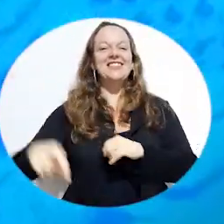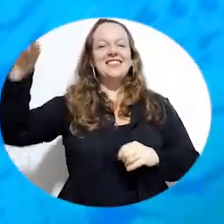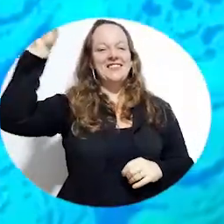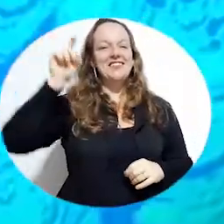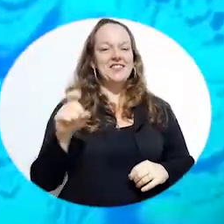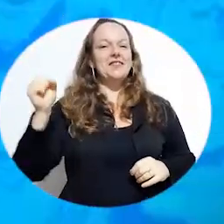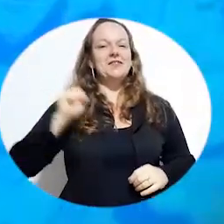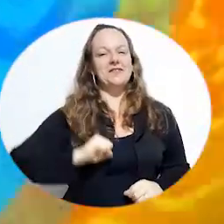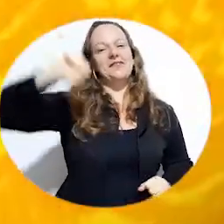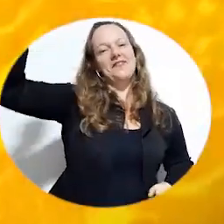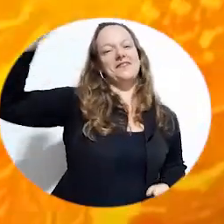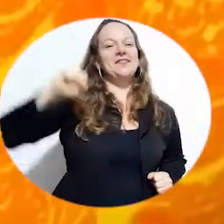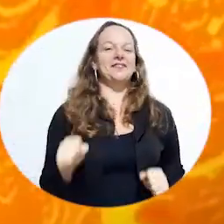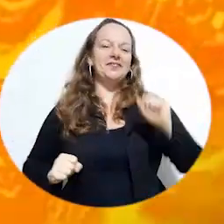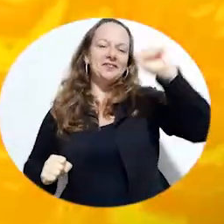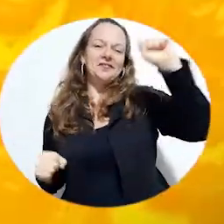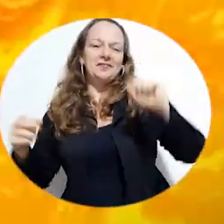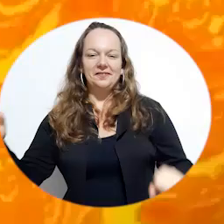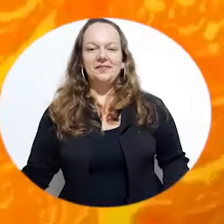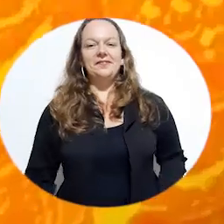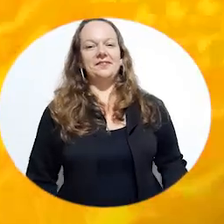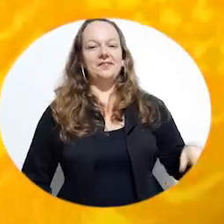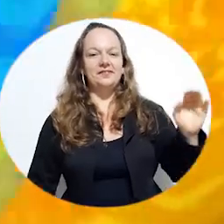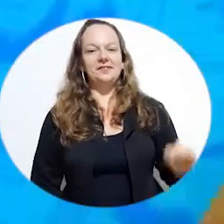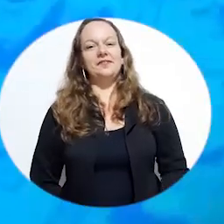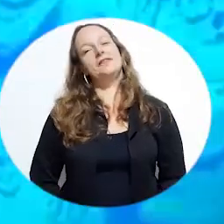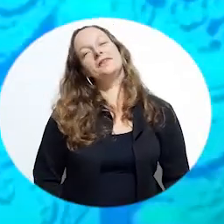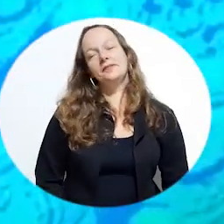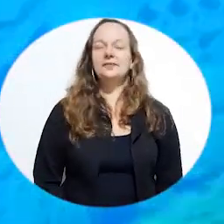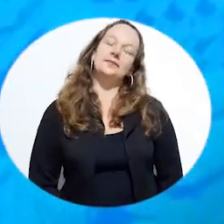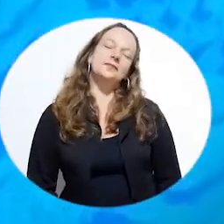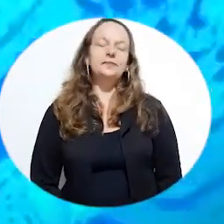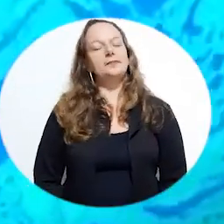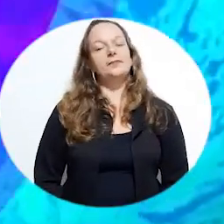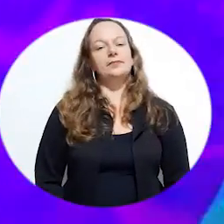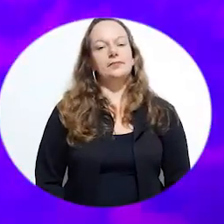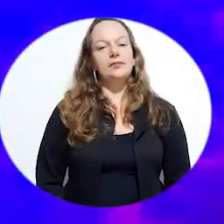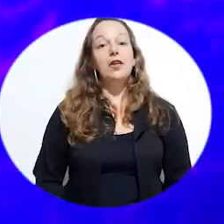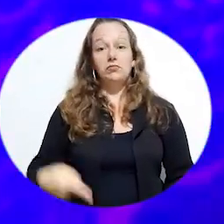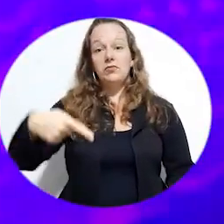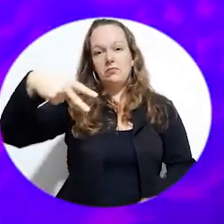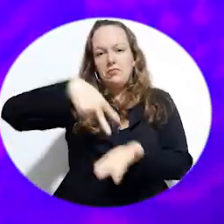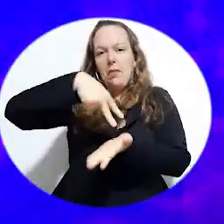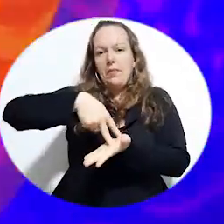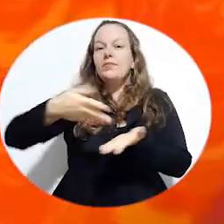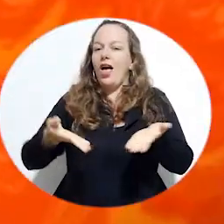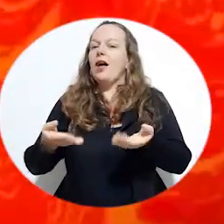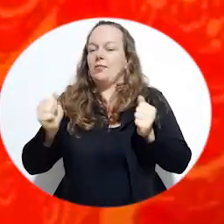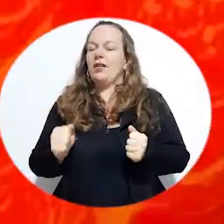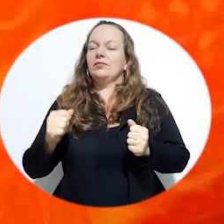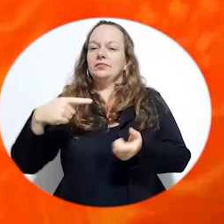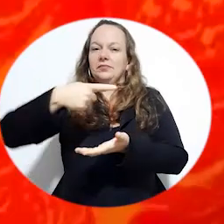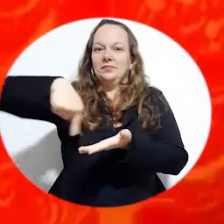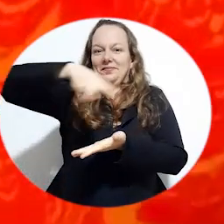Louvemos ao Senhor. Braço direito, braço esquerdo, perna direita, perna esquerda. Balança a cabeça. Se você tá de pé, você vai conseguir fazer essa. E